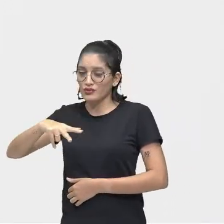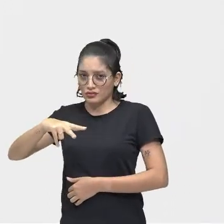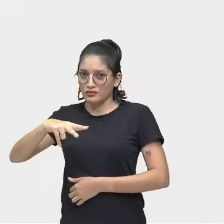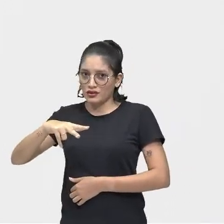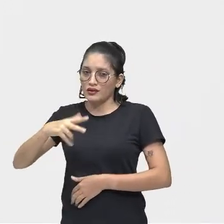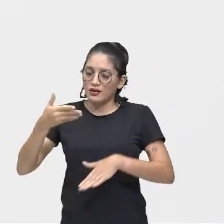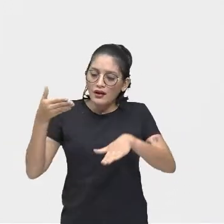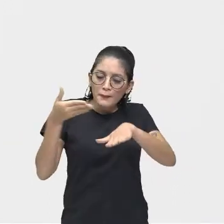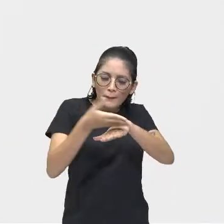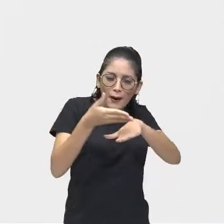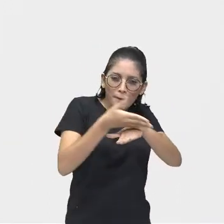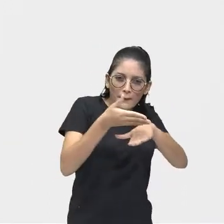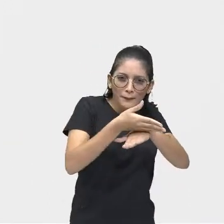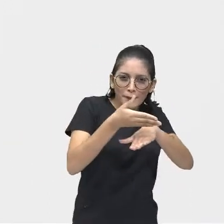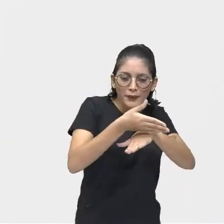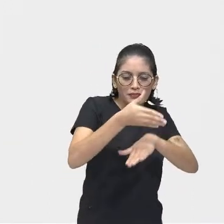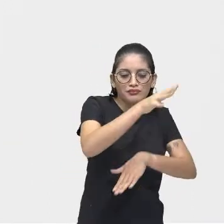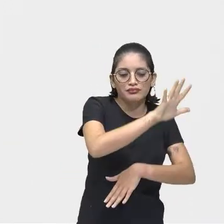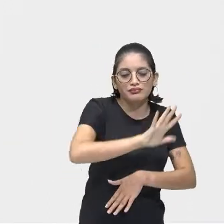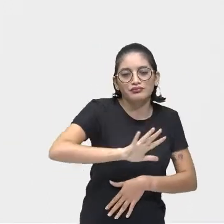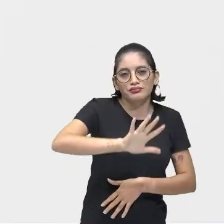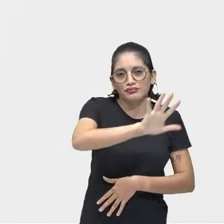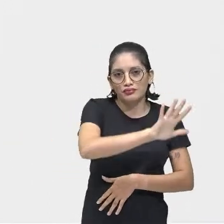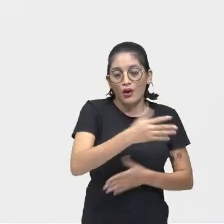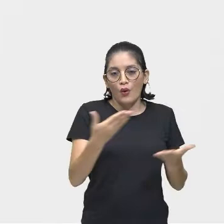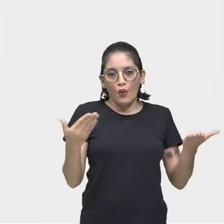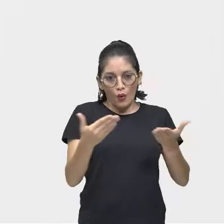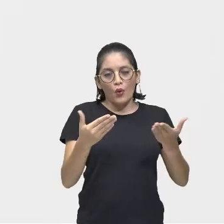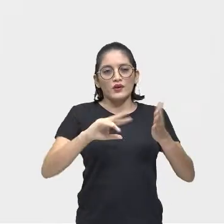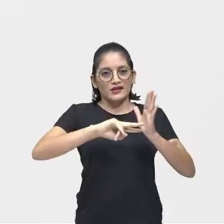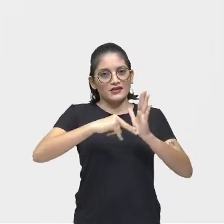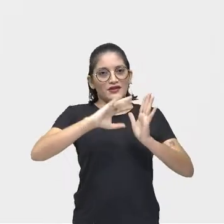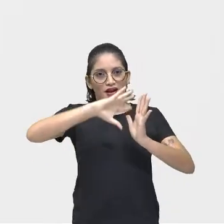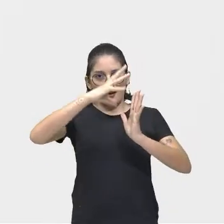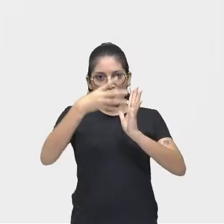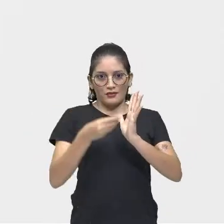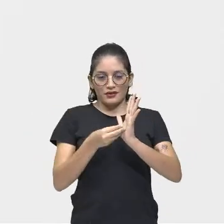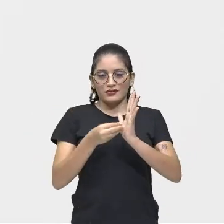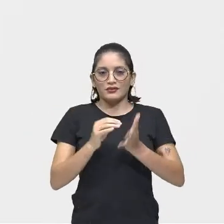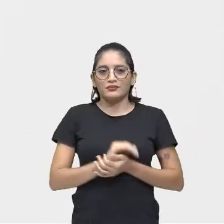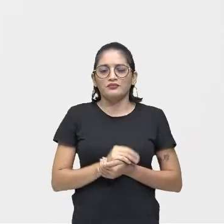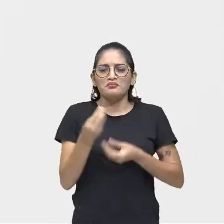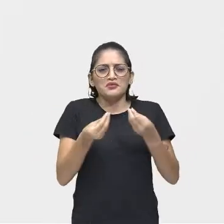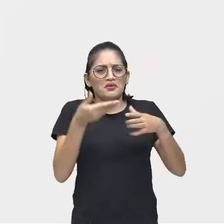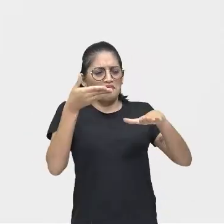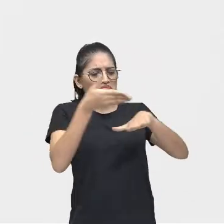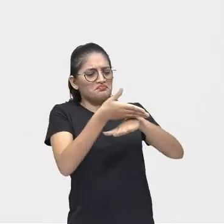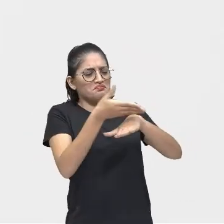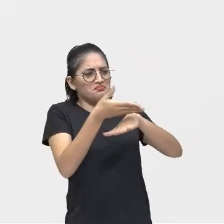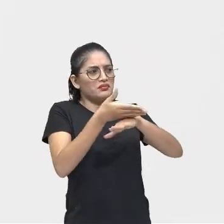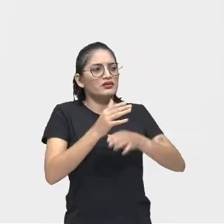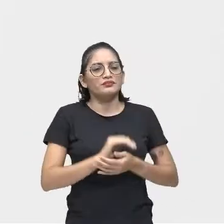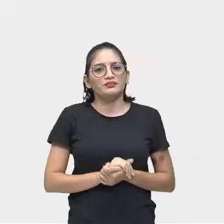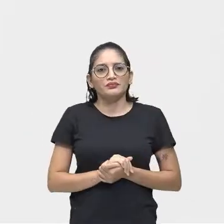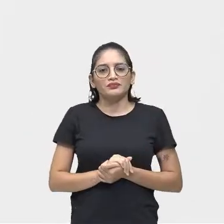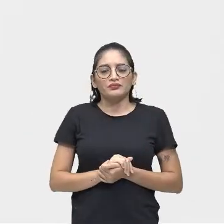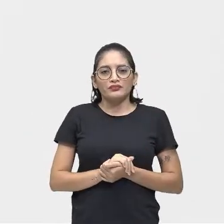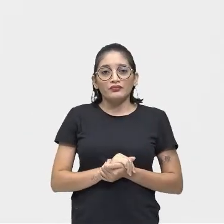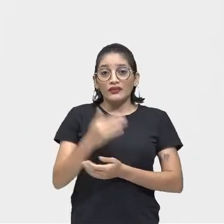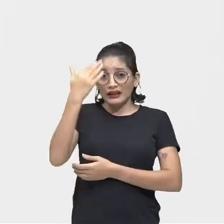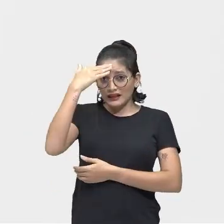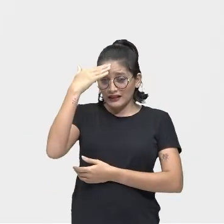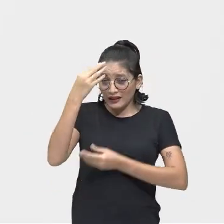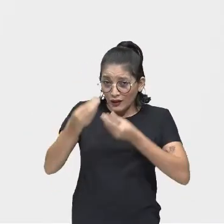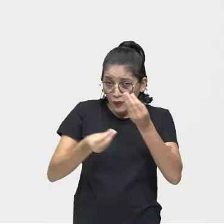a adentrar o território onde hoje é a Amazônia. Como que entrou, professor? A gente vai começar a entender como é